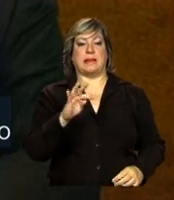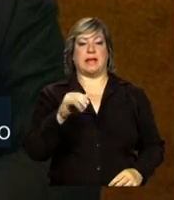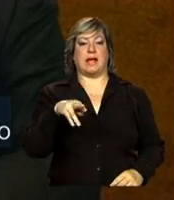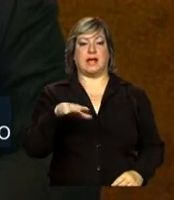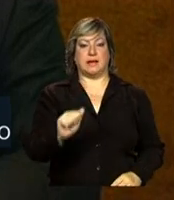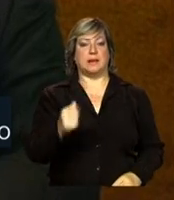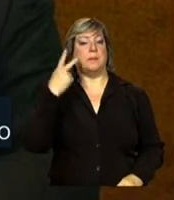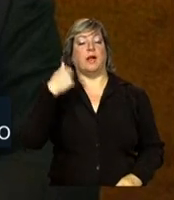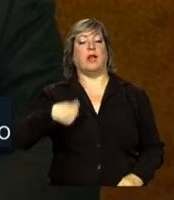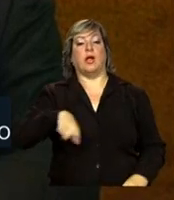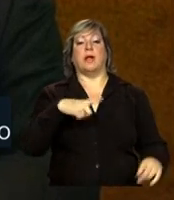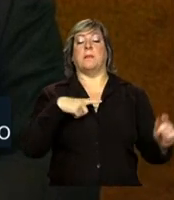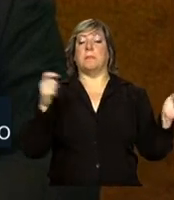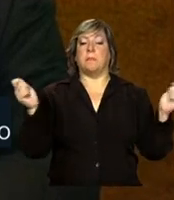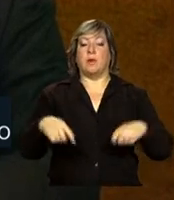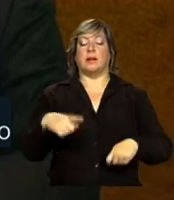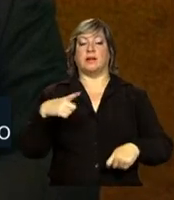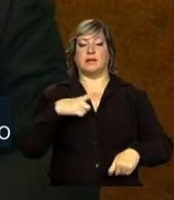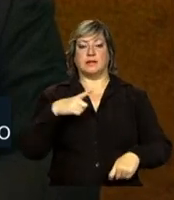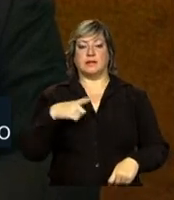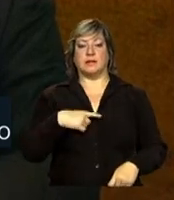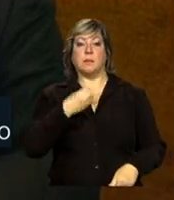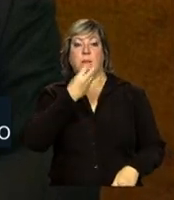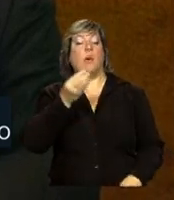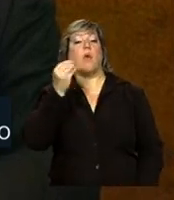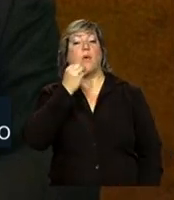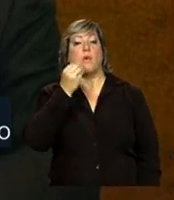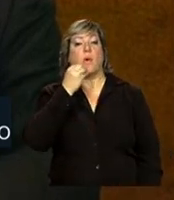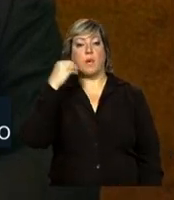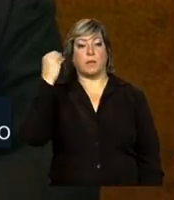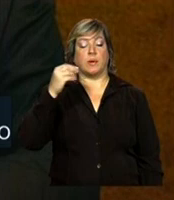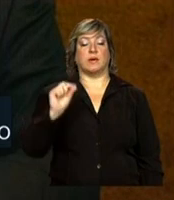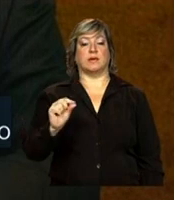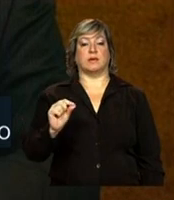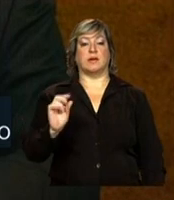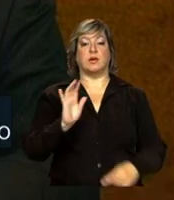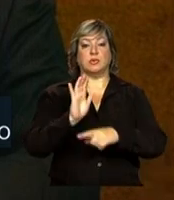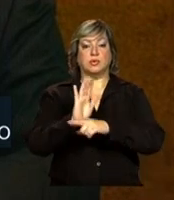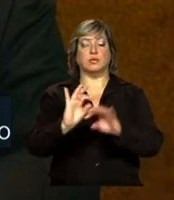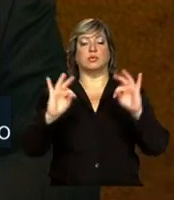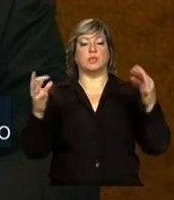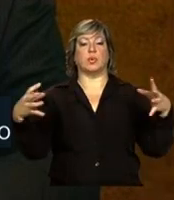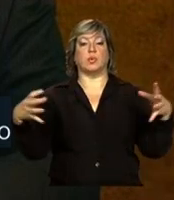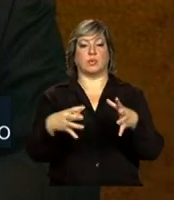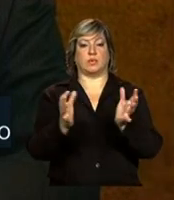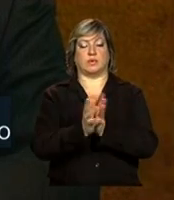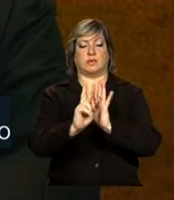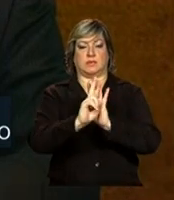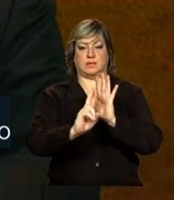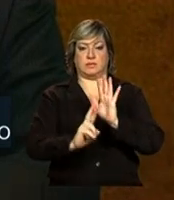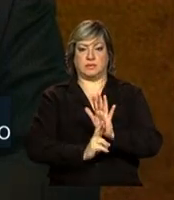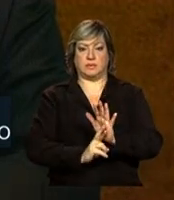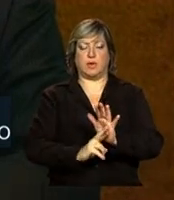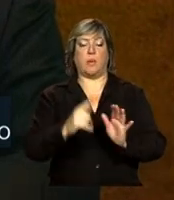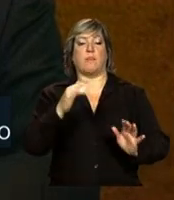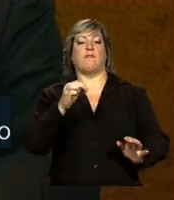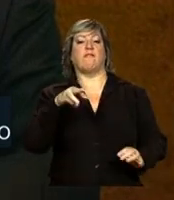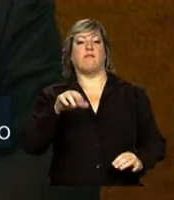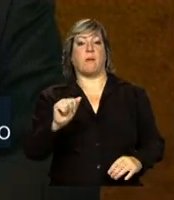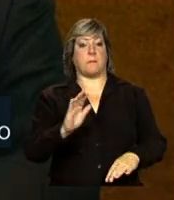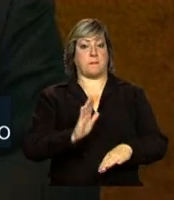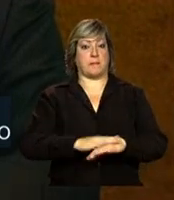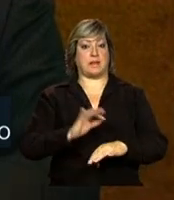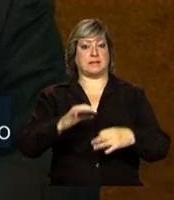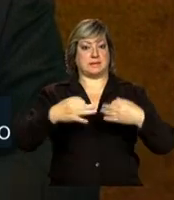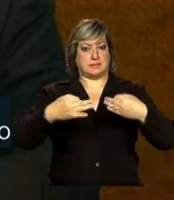gente possa ter a oportunidade de propiciar a toda a comunidade regulatória uma forma mais